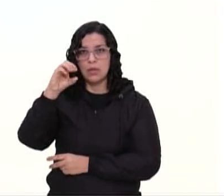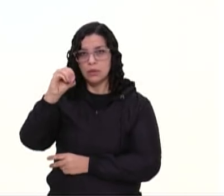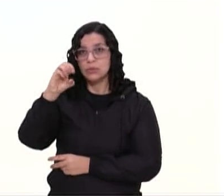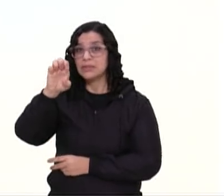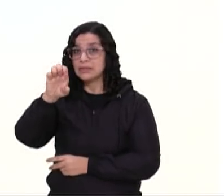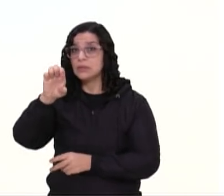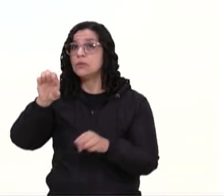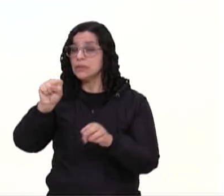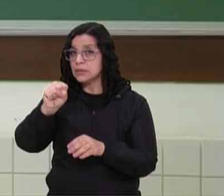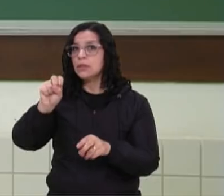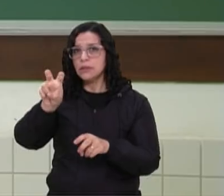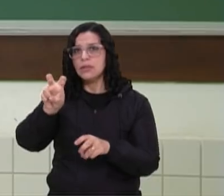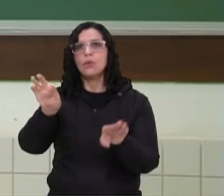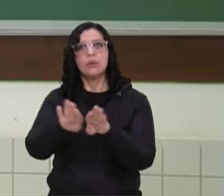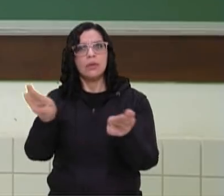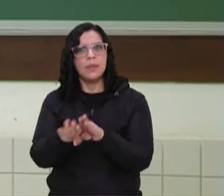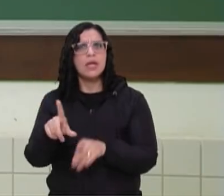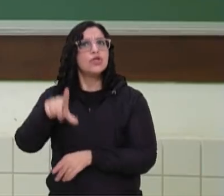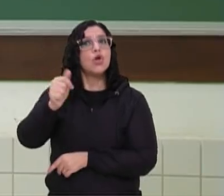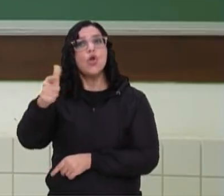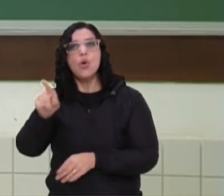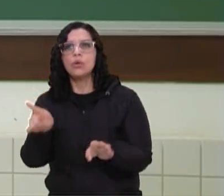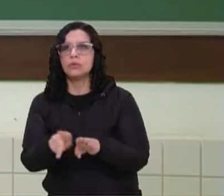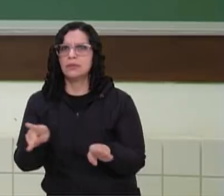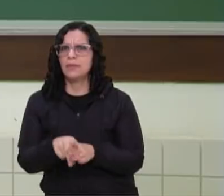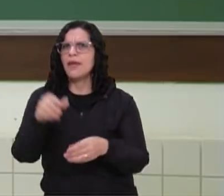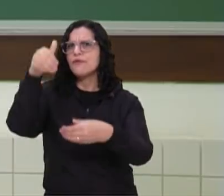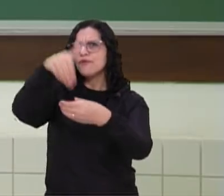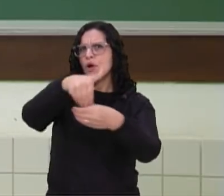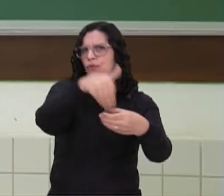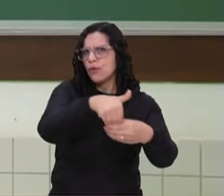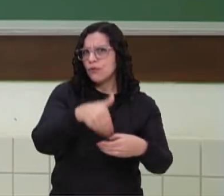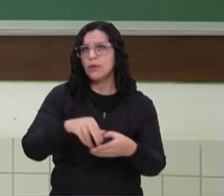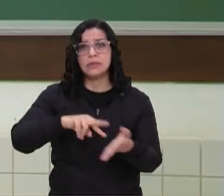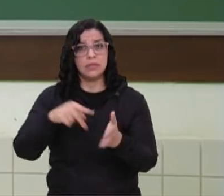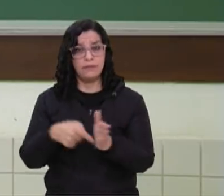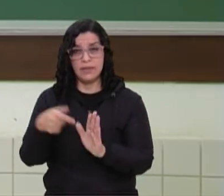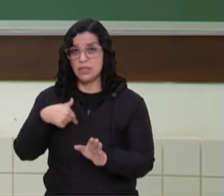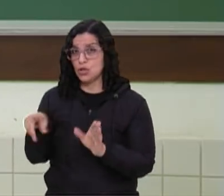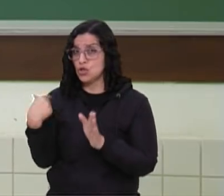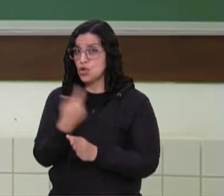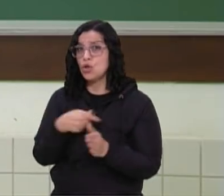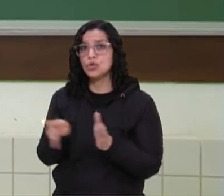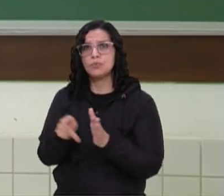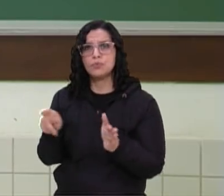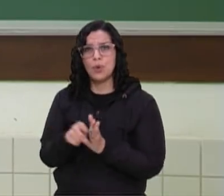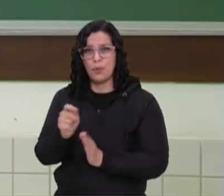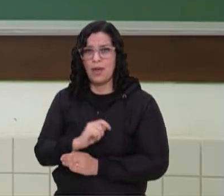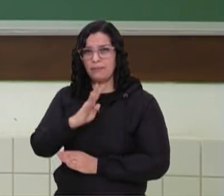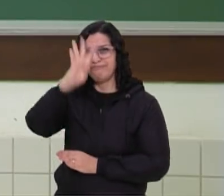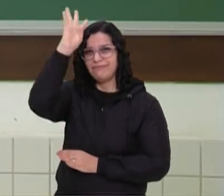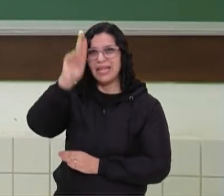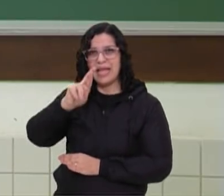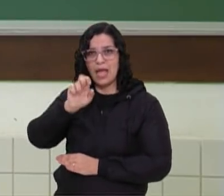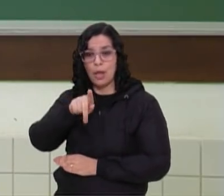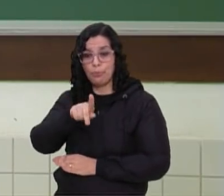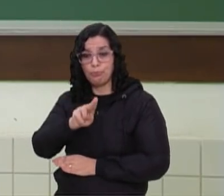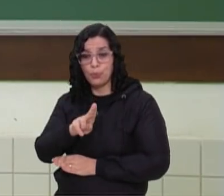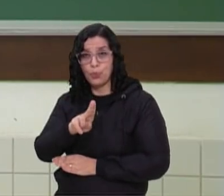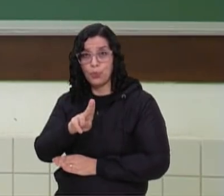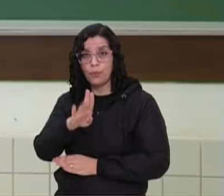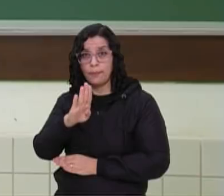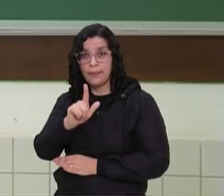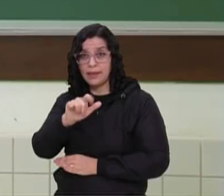plebiscito, em que ele perguntava se para salvar a república ele poderia declarar o império. Ele consegue a aprovação